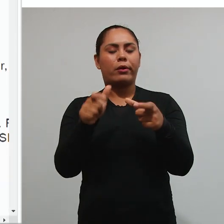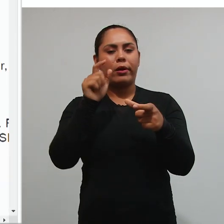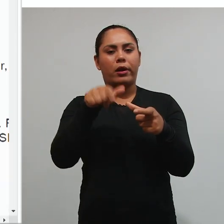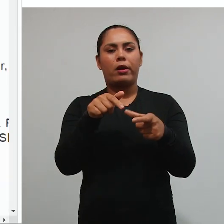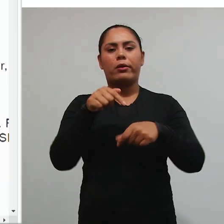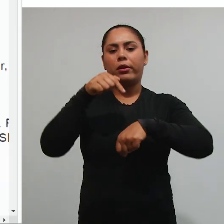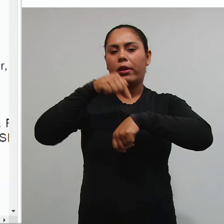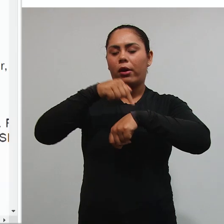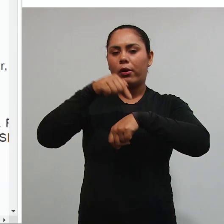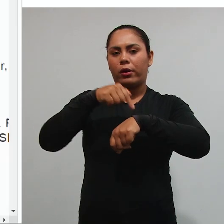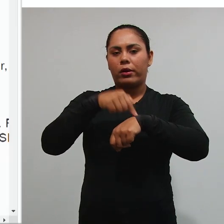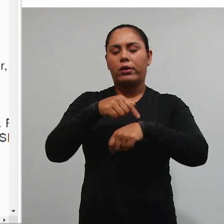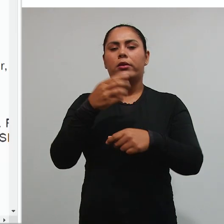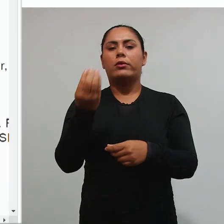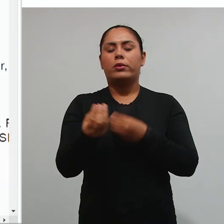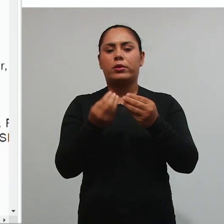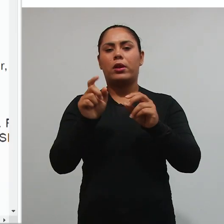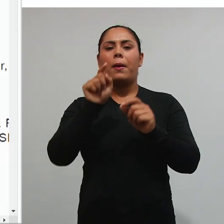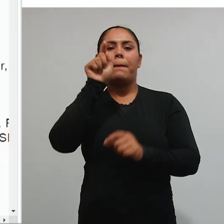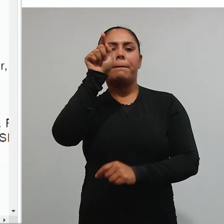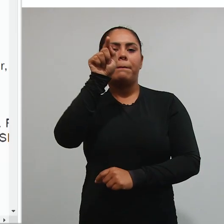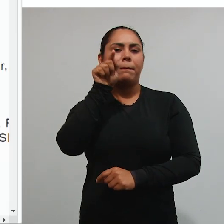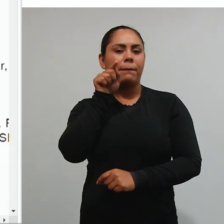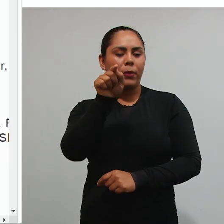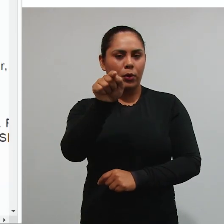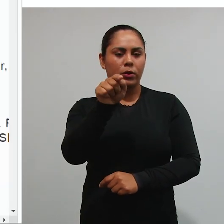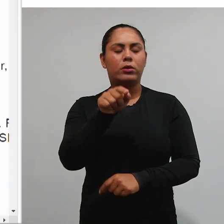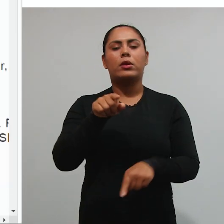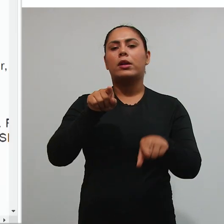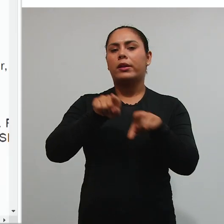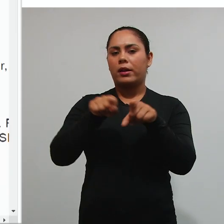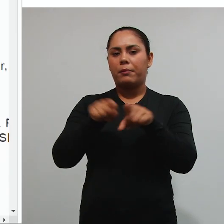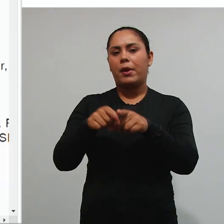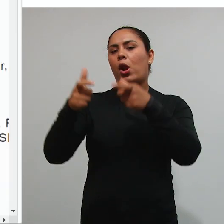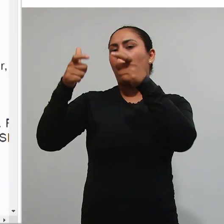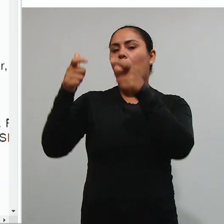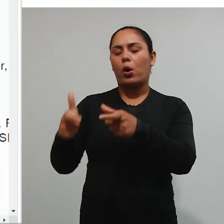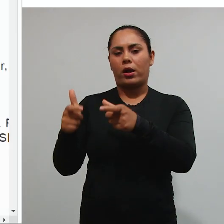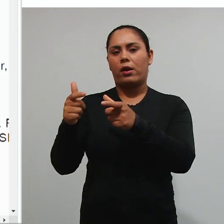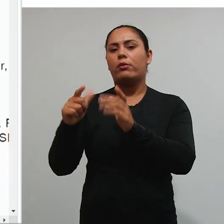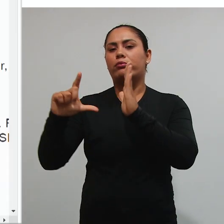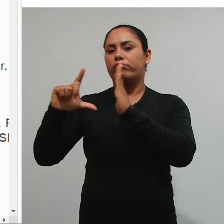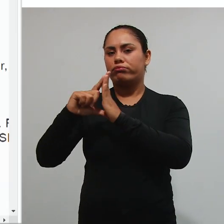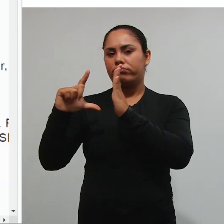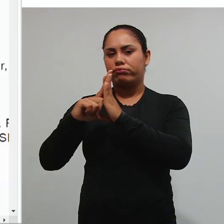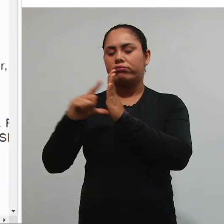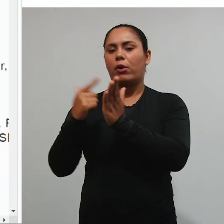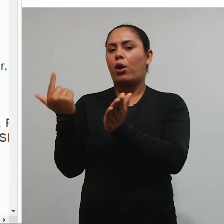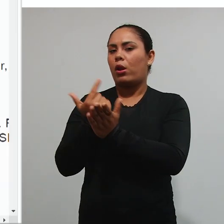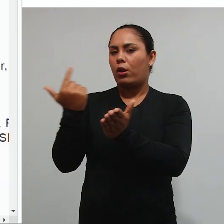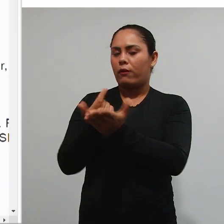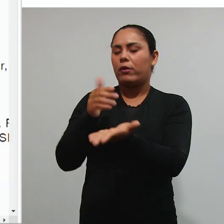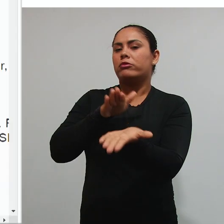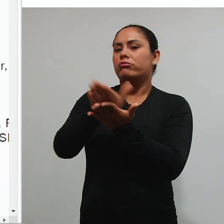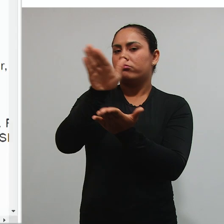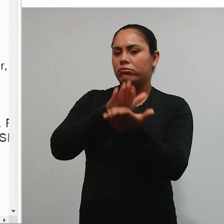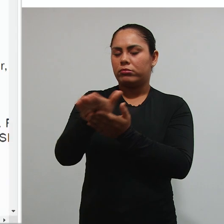da edição, seguido de 2 pontos, a editora, vírgula e o ano.